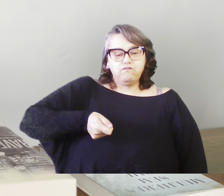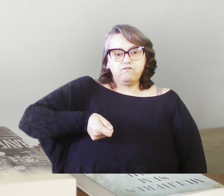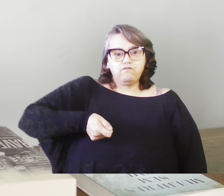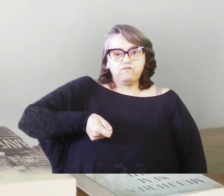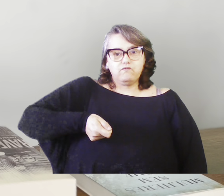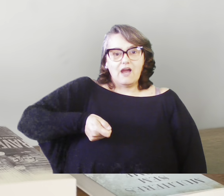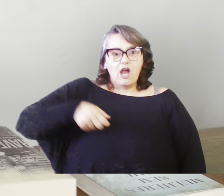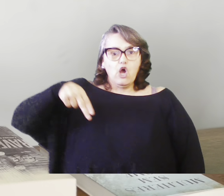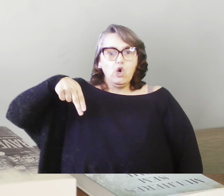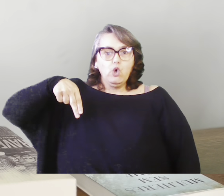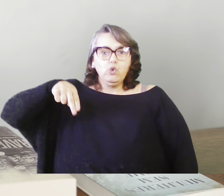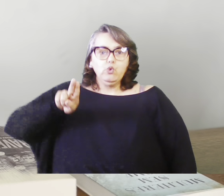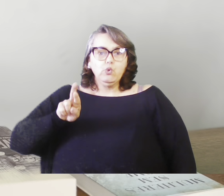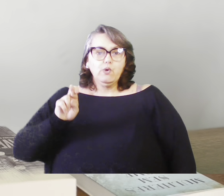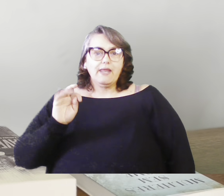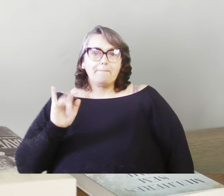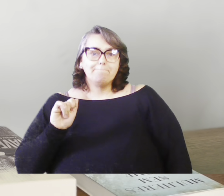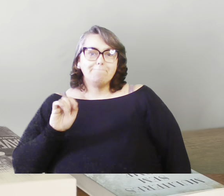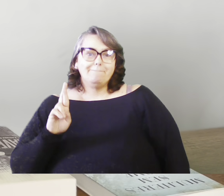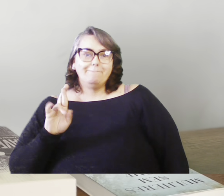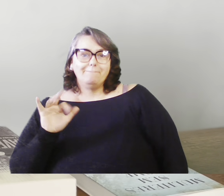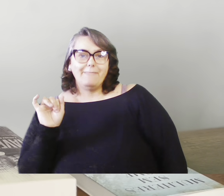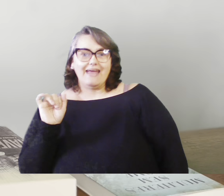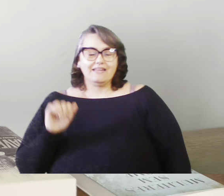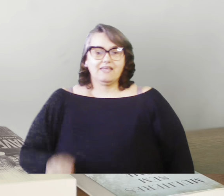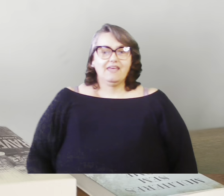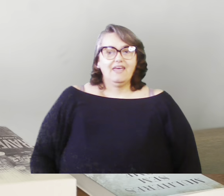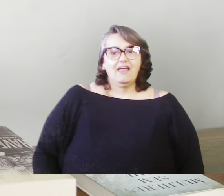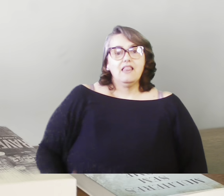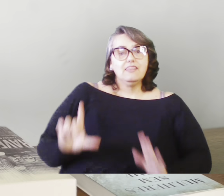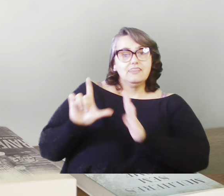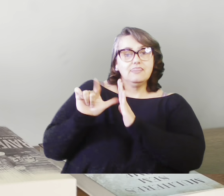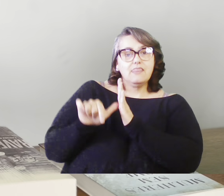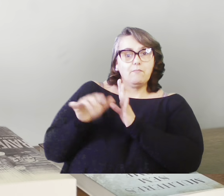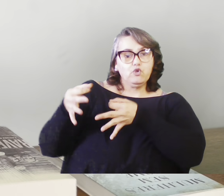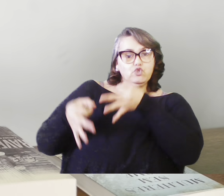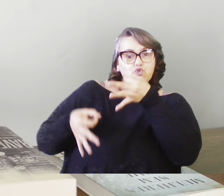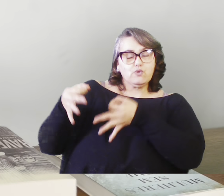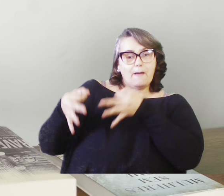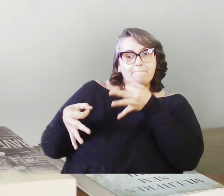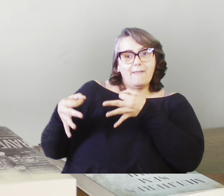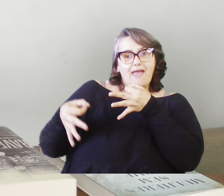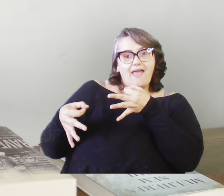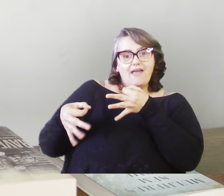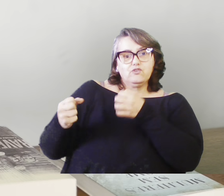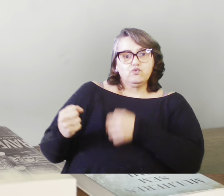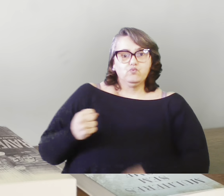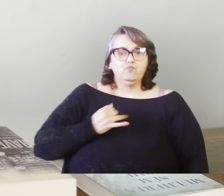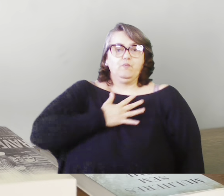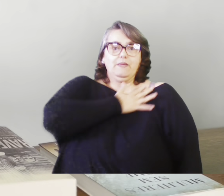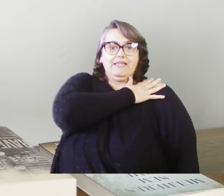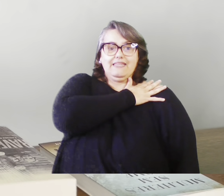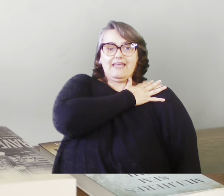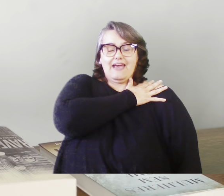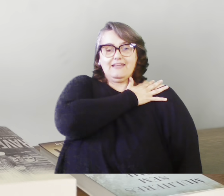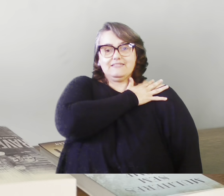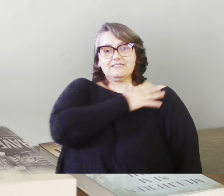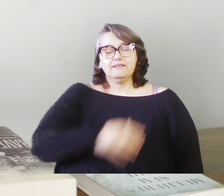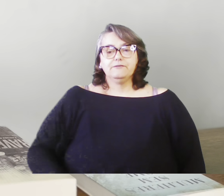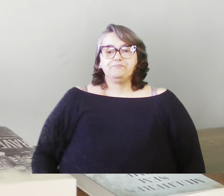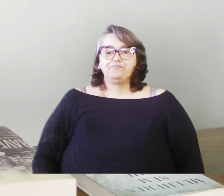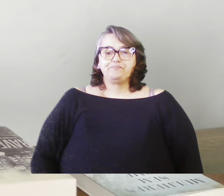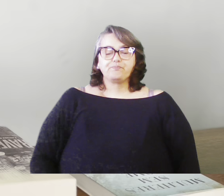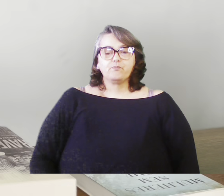pelo Tribunal de Nuremberg, né, pelo tribunal que funcionou logo depois do julgamento de Nuremberg dos